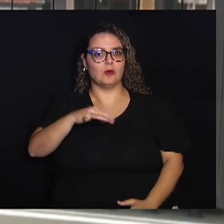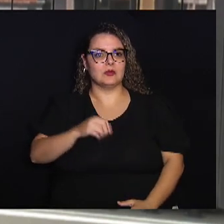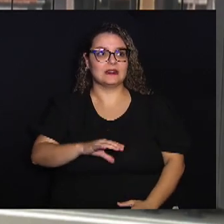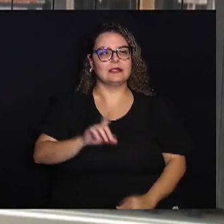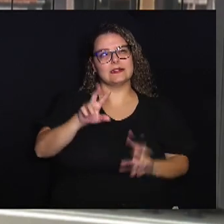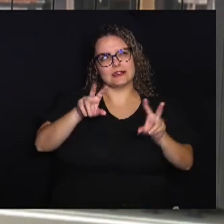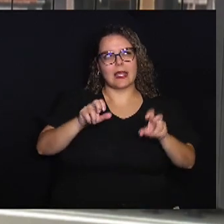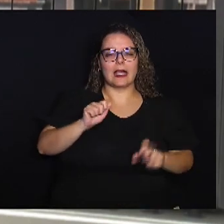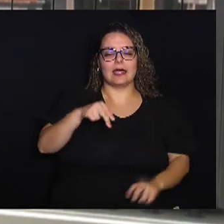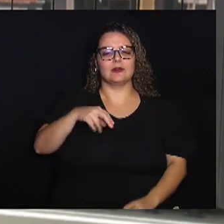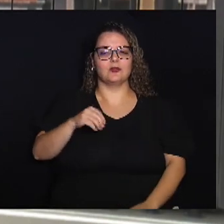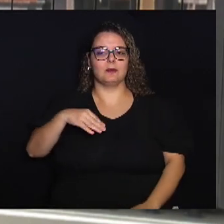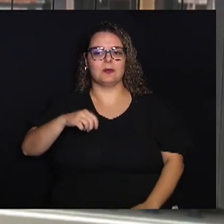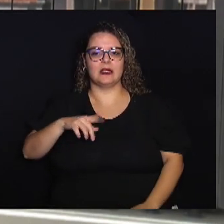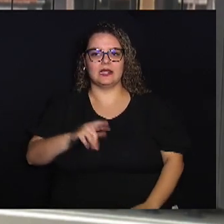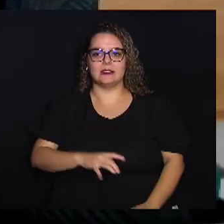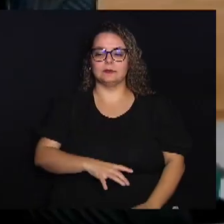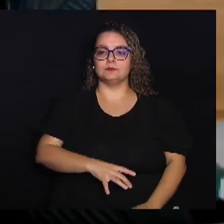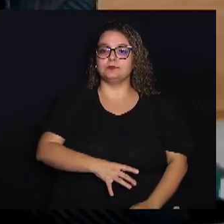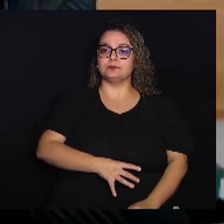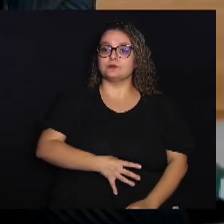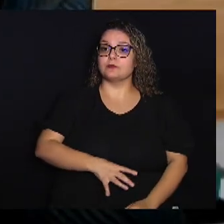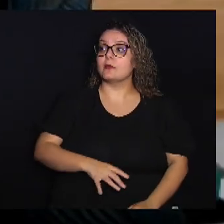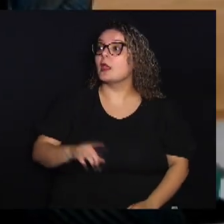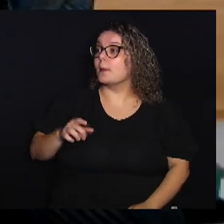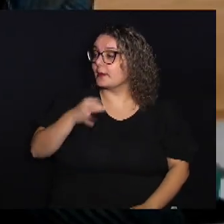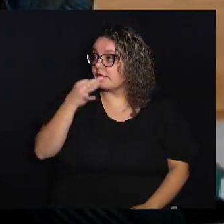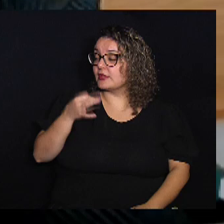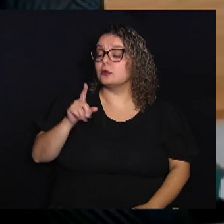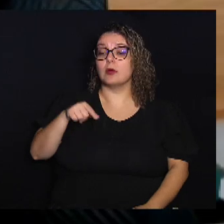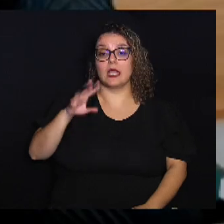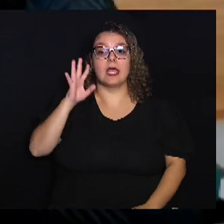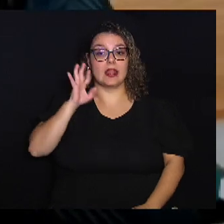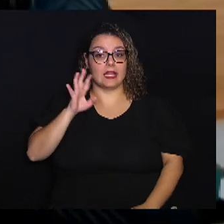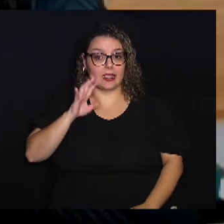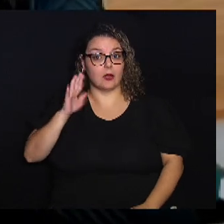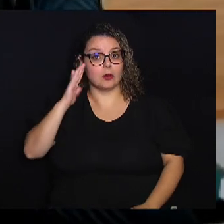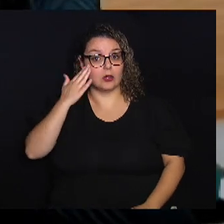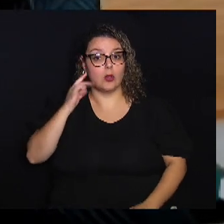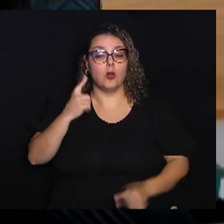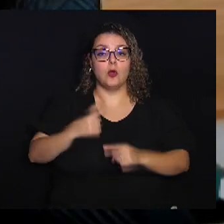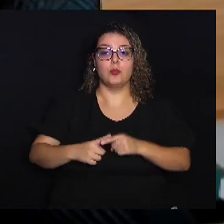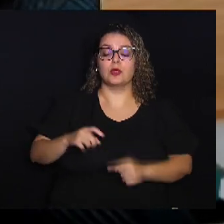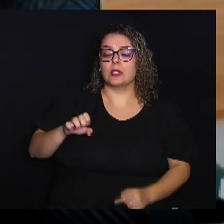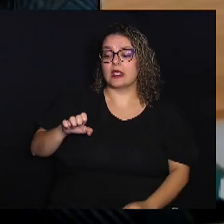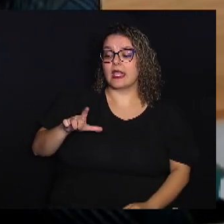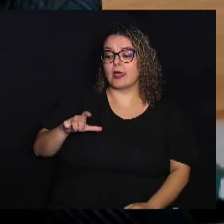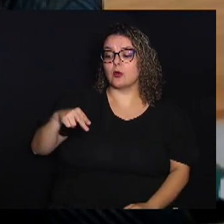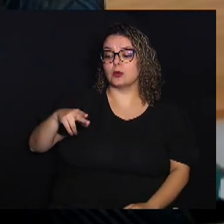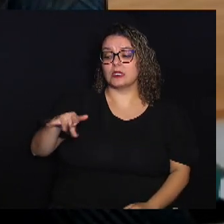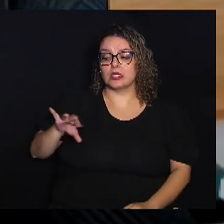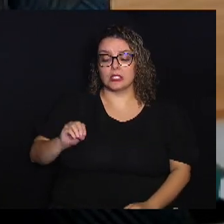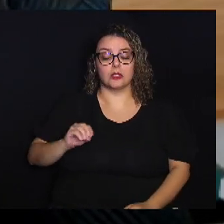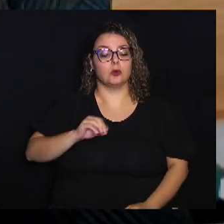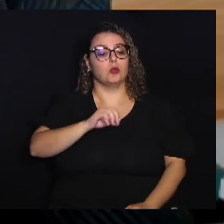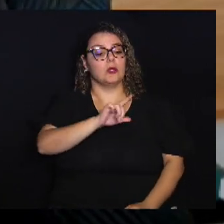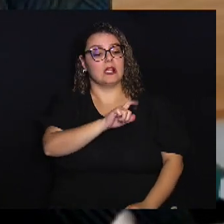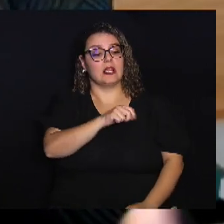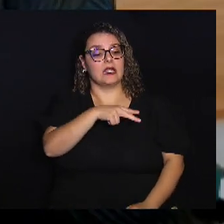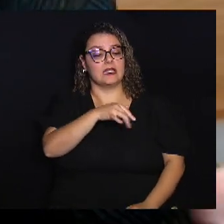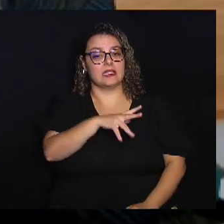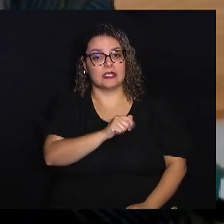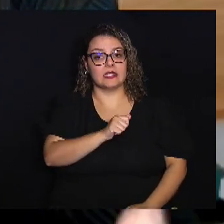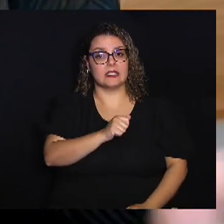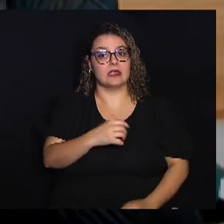anomalia? Perfeito. Bom, é legal a gente também entender por que que o El Niño e a Laninha acontecem e como afeta as nossas vidas.